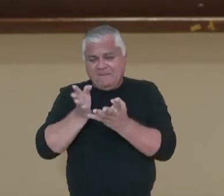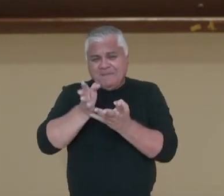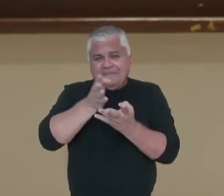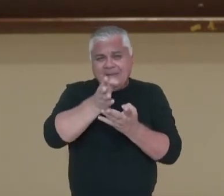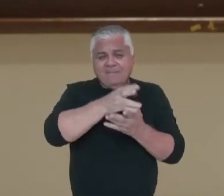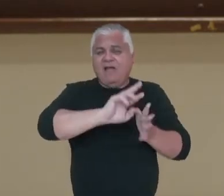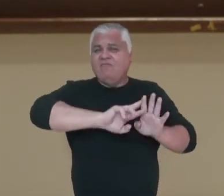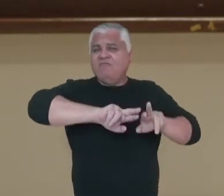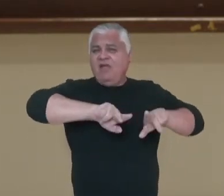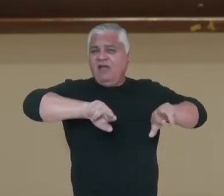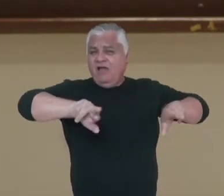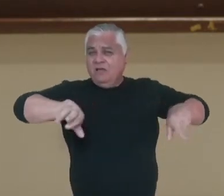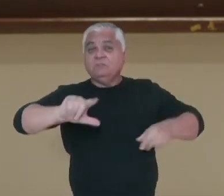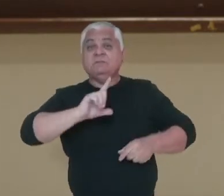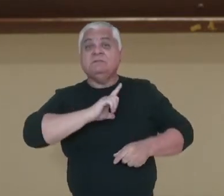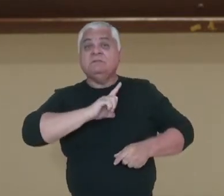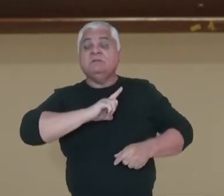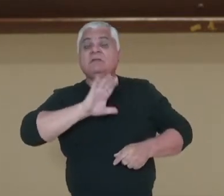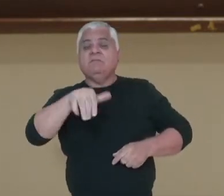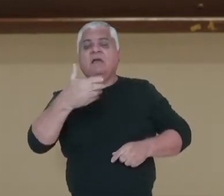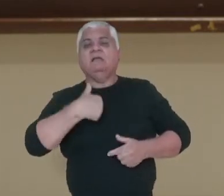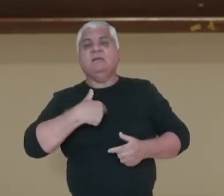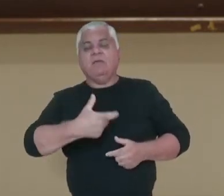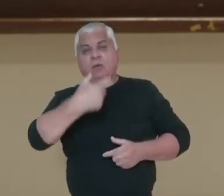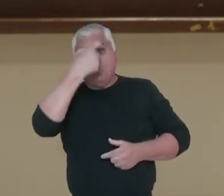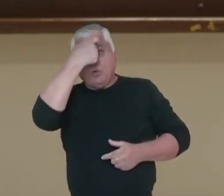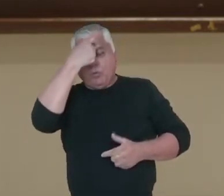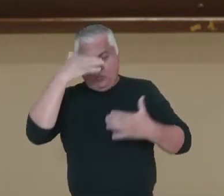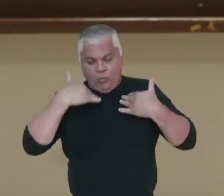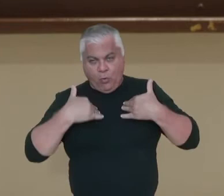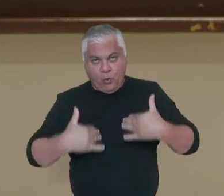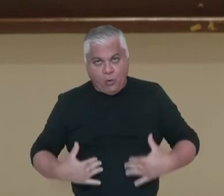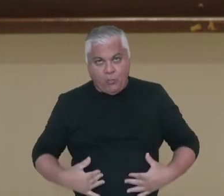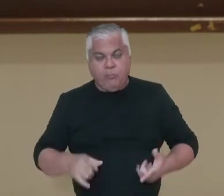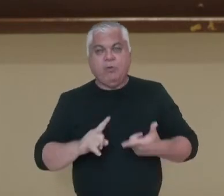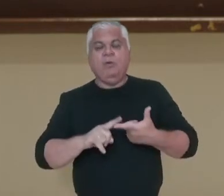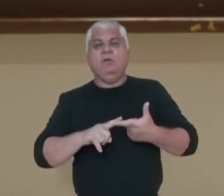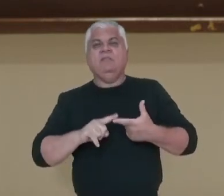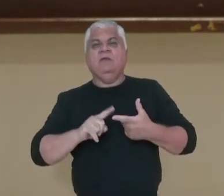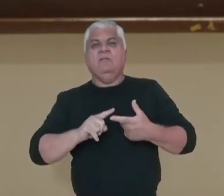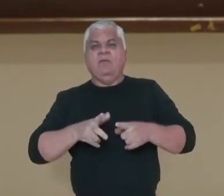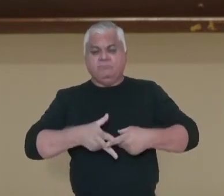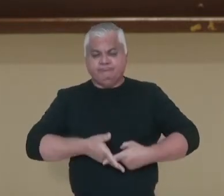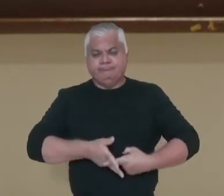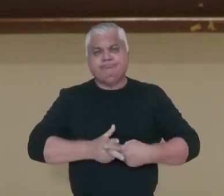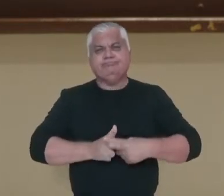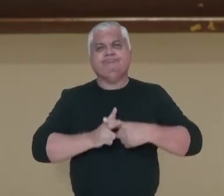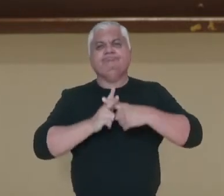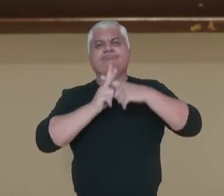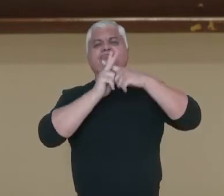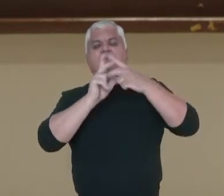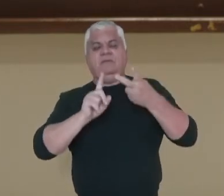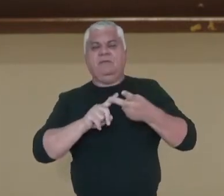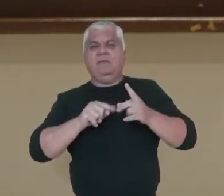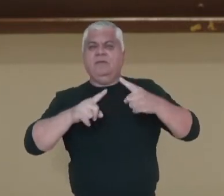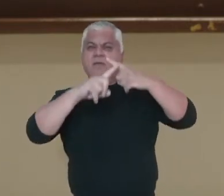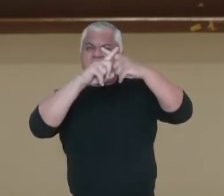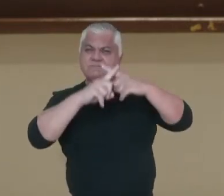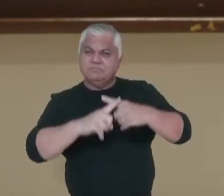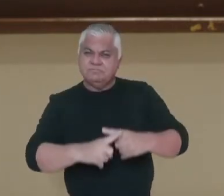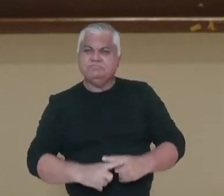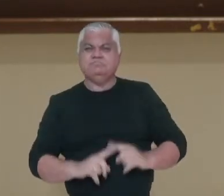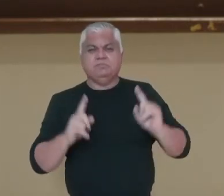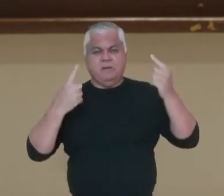várias formas de ginástica: conscientização corporal, ginástica de condicionamento, as ginásticas competitivas, a